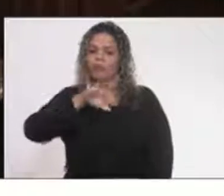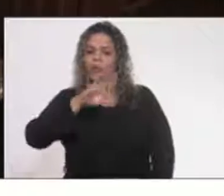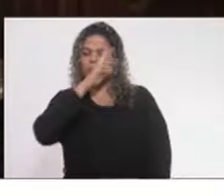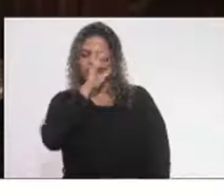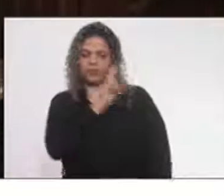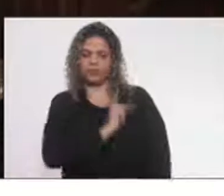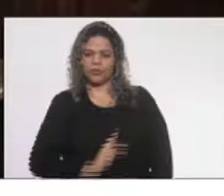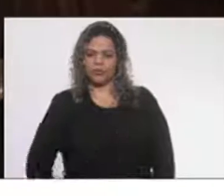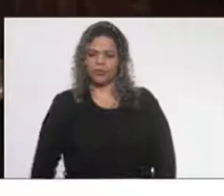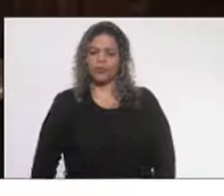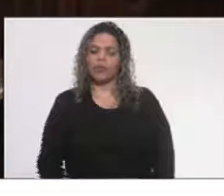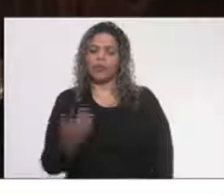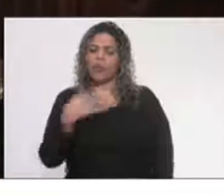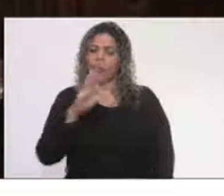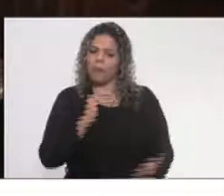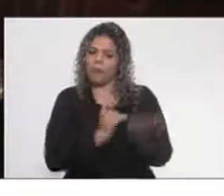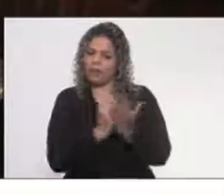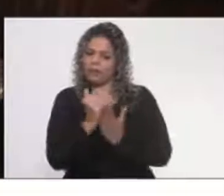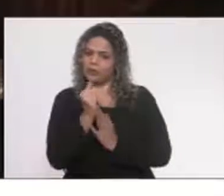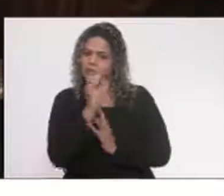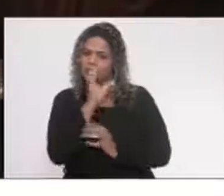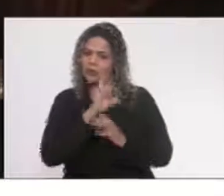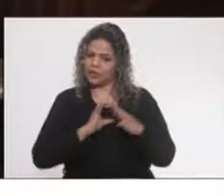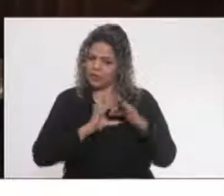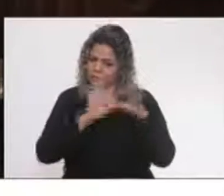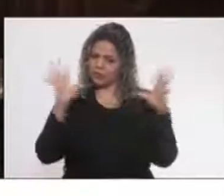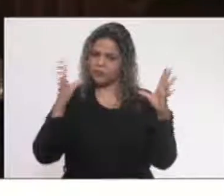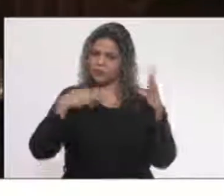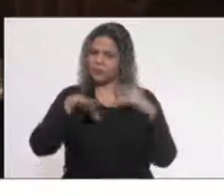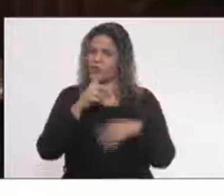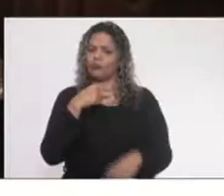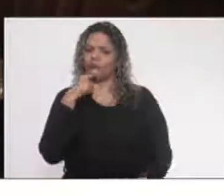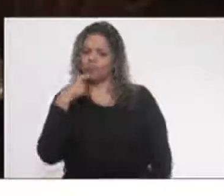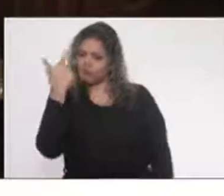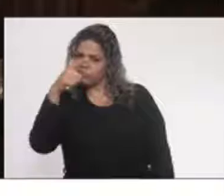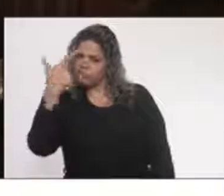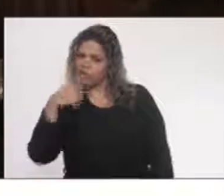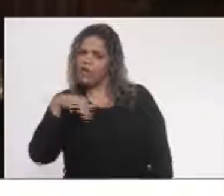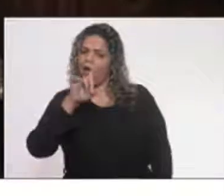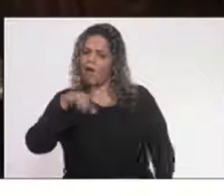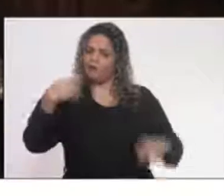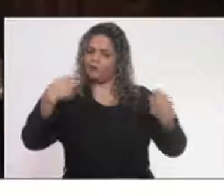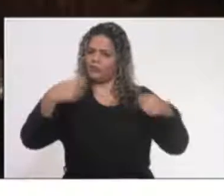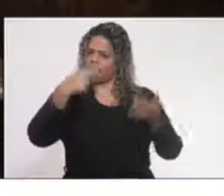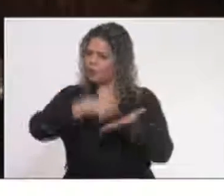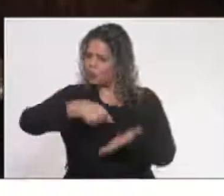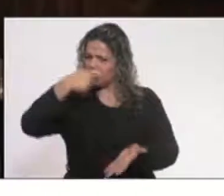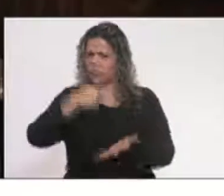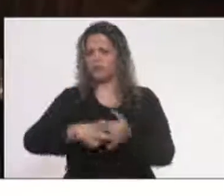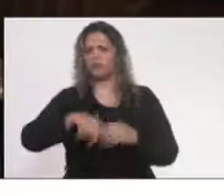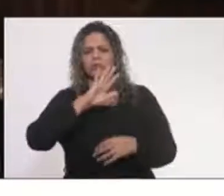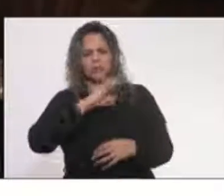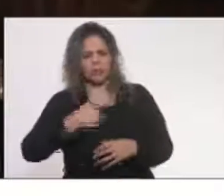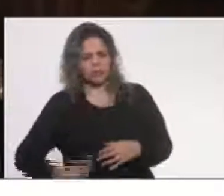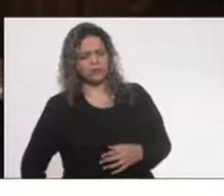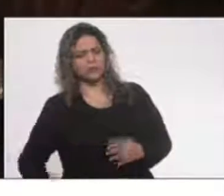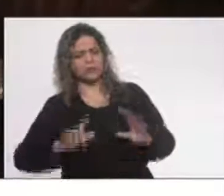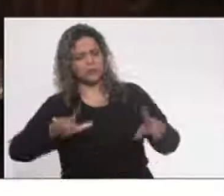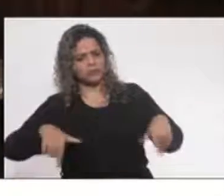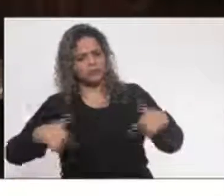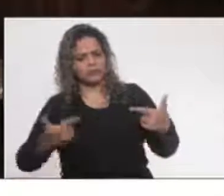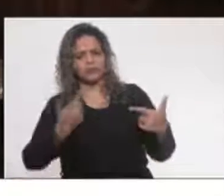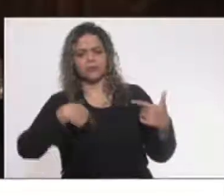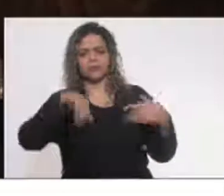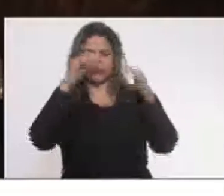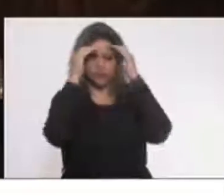senhor presidente, o princípio democrático, sem dúvida nenhuma, é dever dos governantes promovê-lo